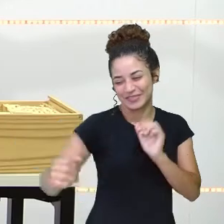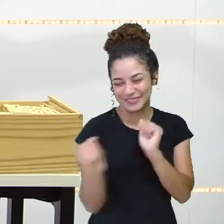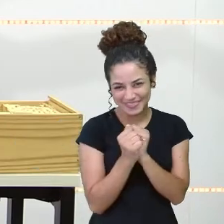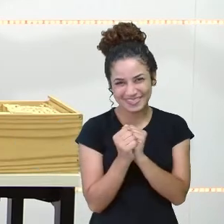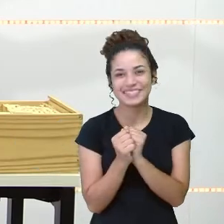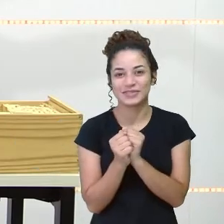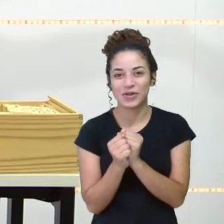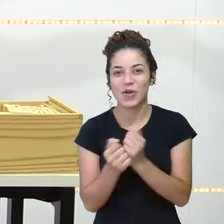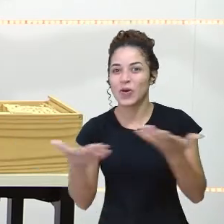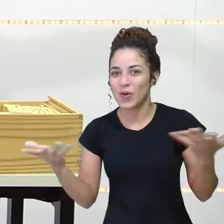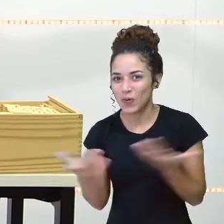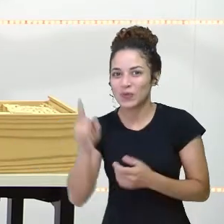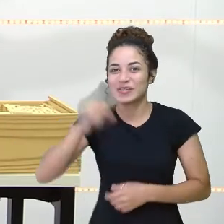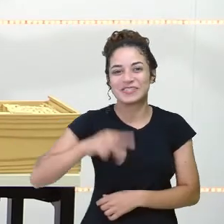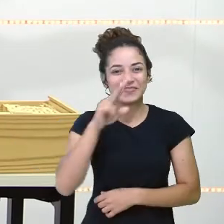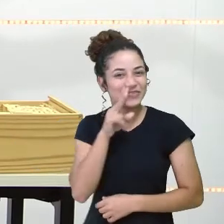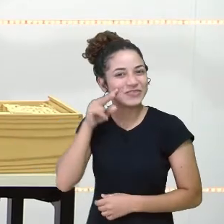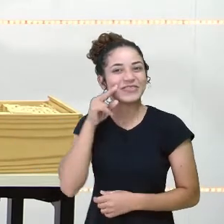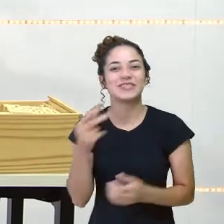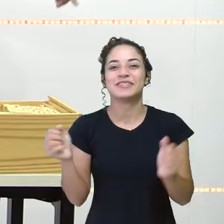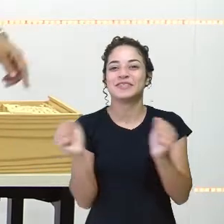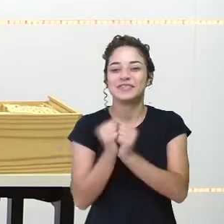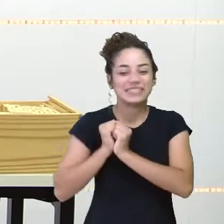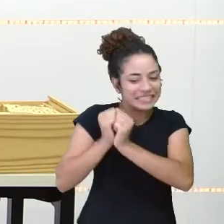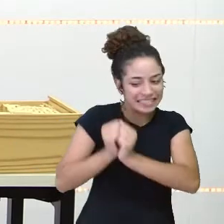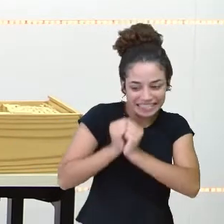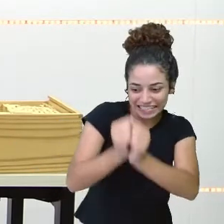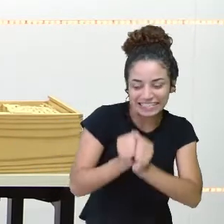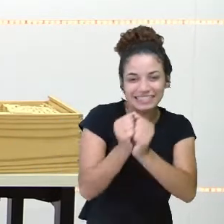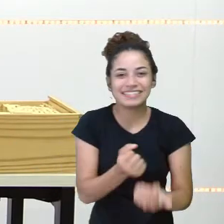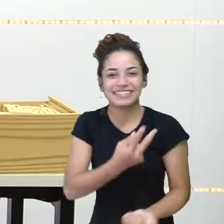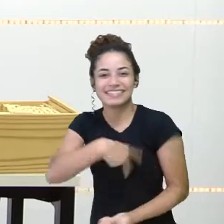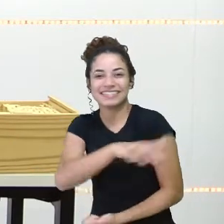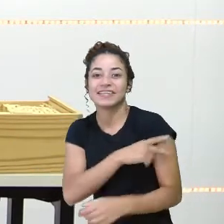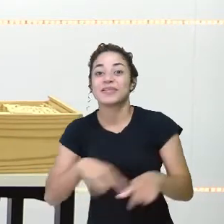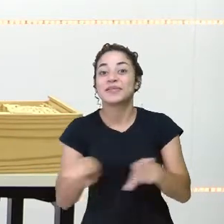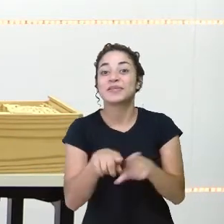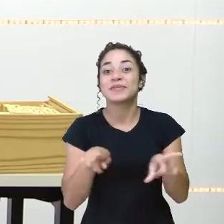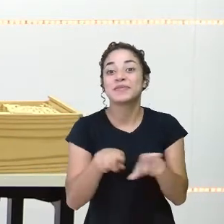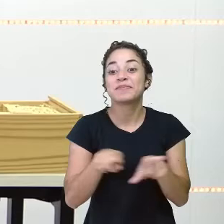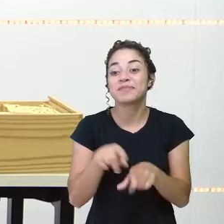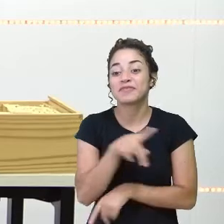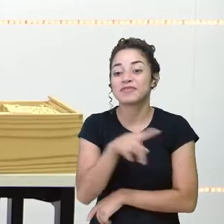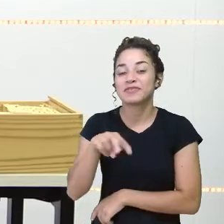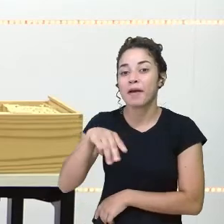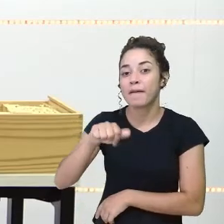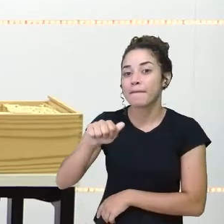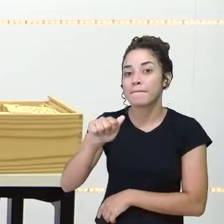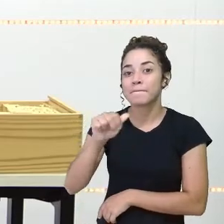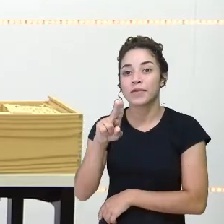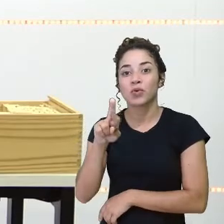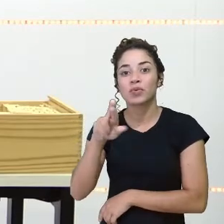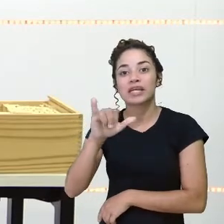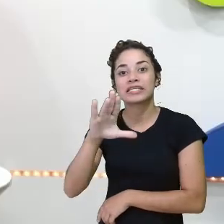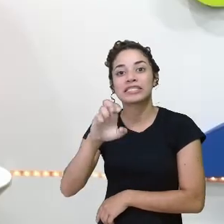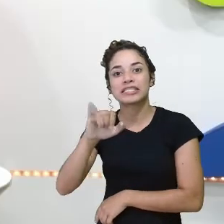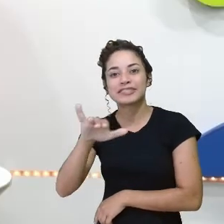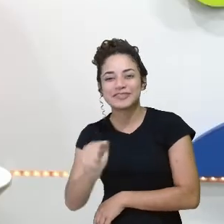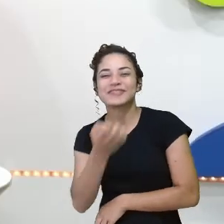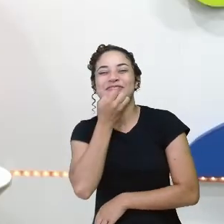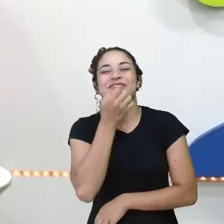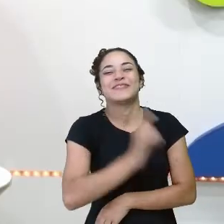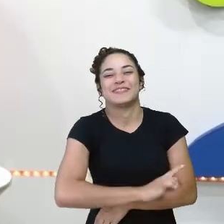é dia de Verônica e Ingrid está aqui nas aulas do segundo ano. E professora Mauriceia. Bom dia, professora Mauriceia.